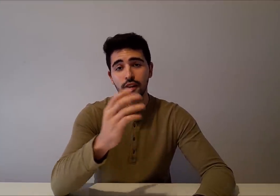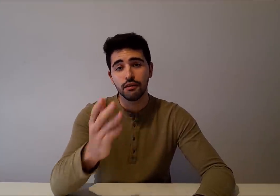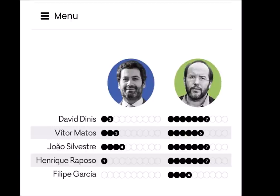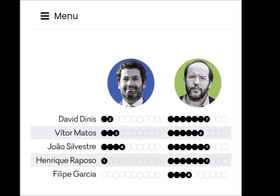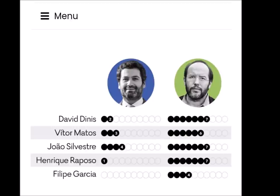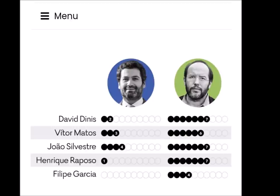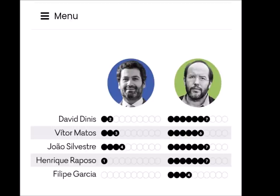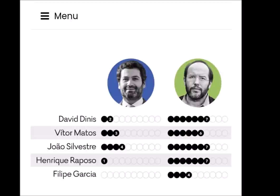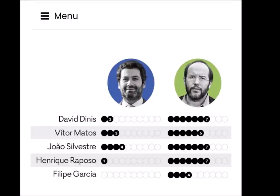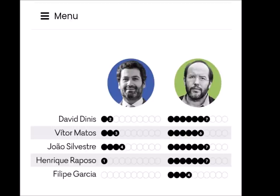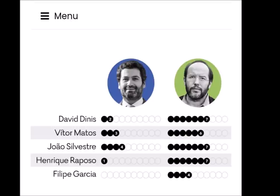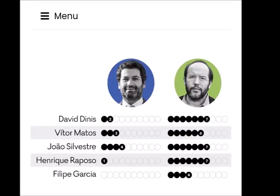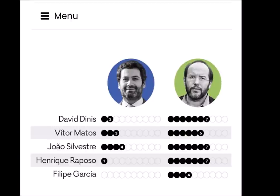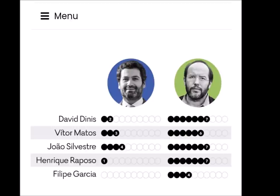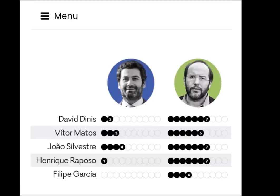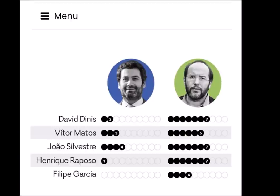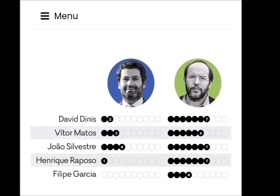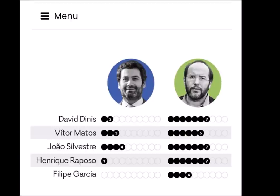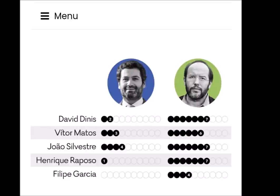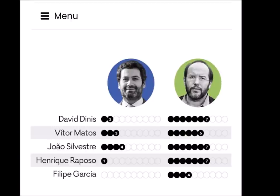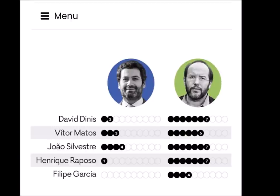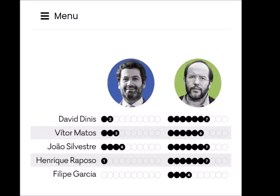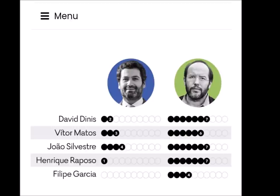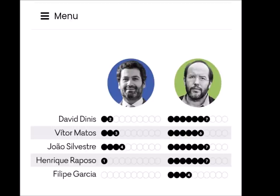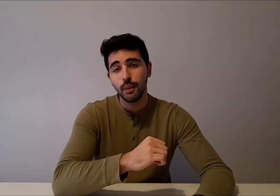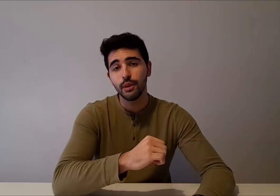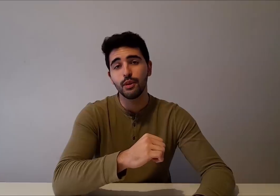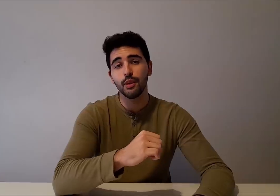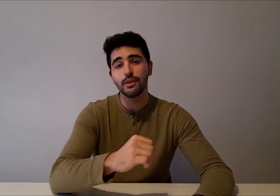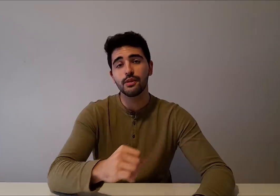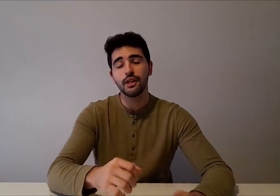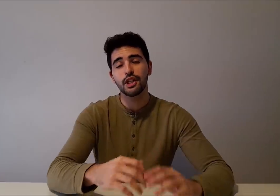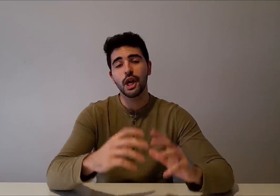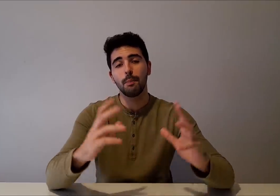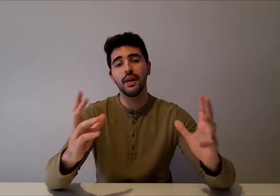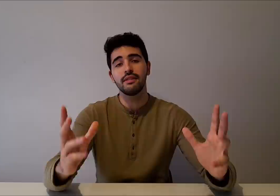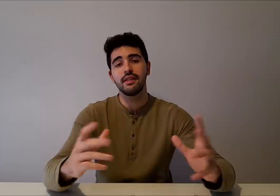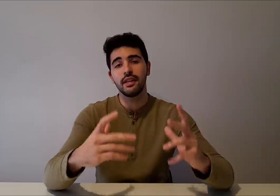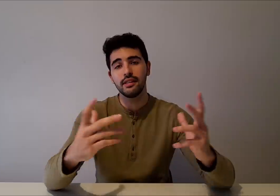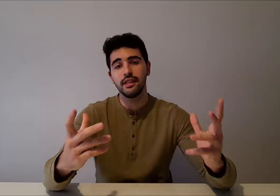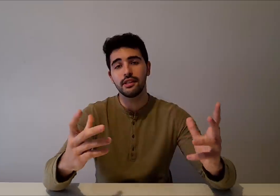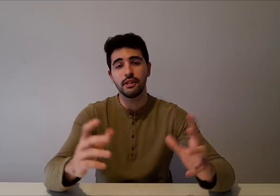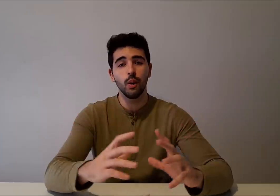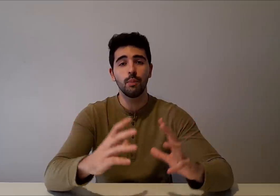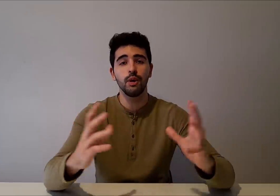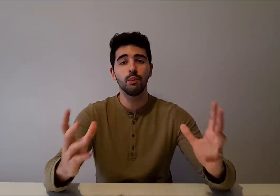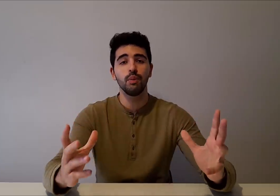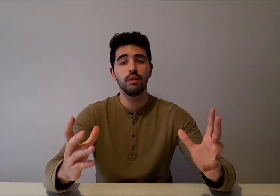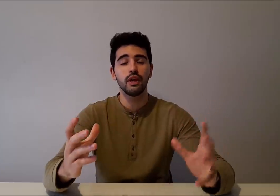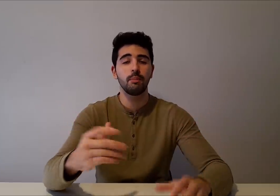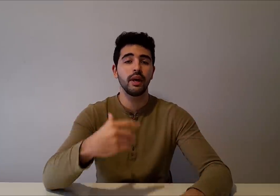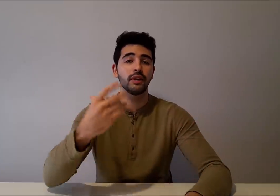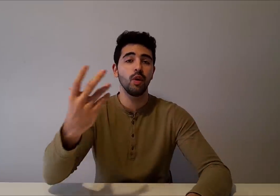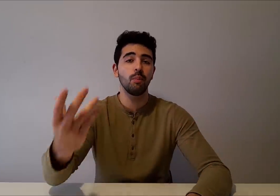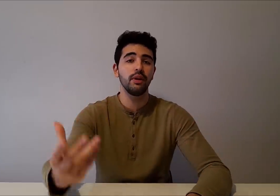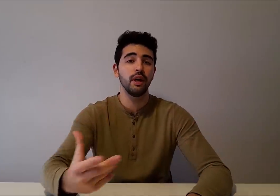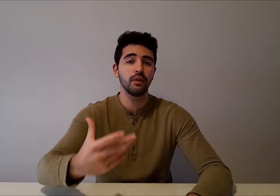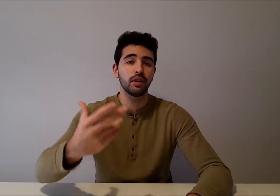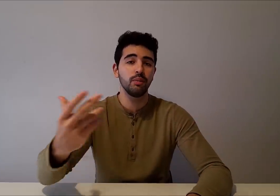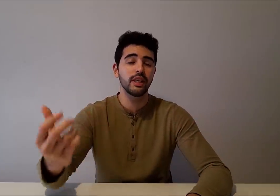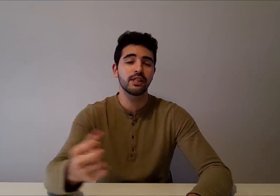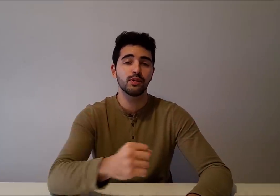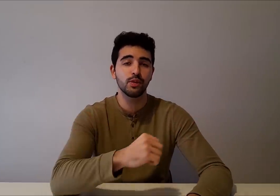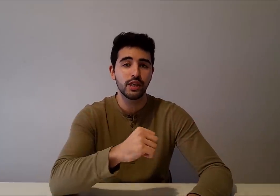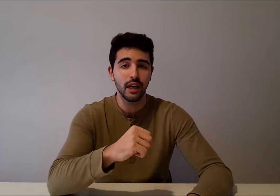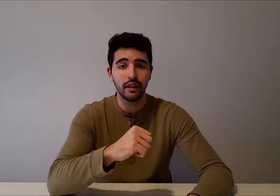engraçada Vai para os expressos aqui estão eles Como podem ver e é muito curioso é crepância que existe não é opinião pública perante